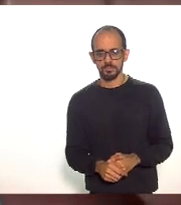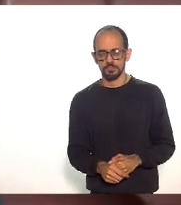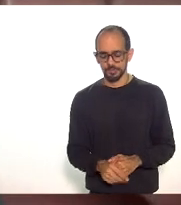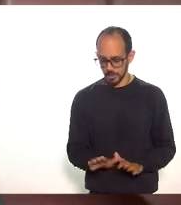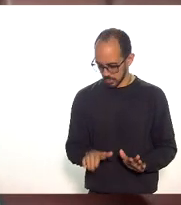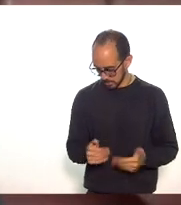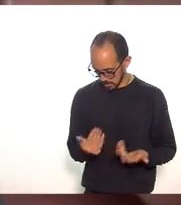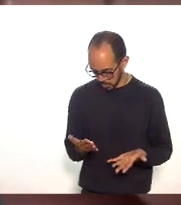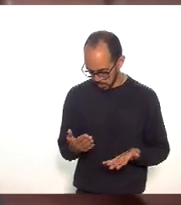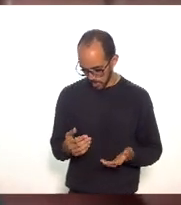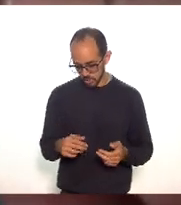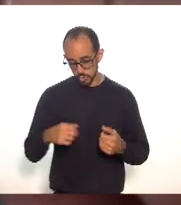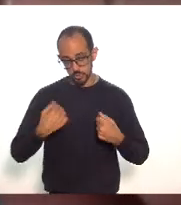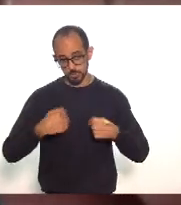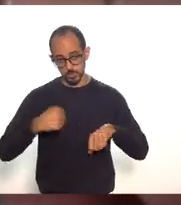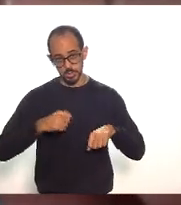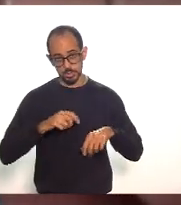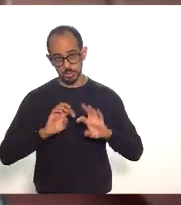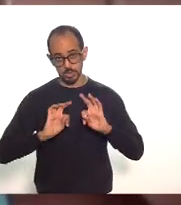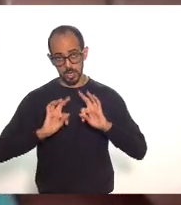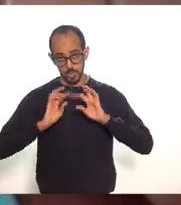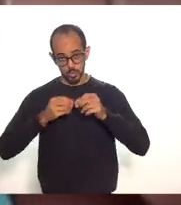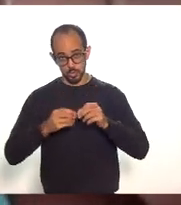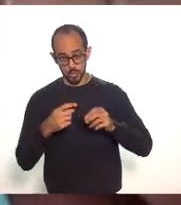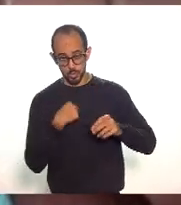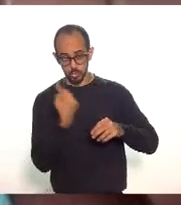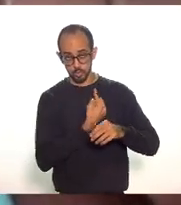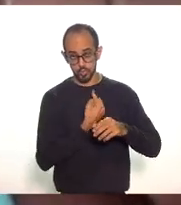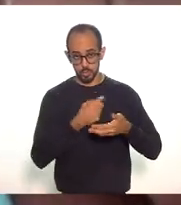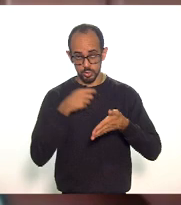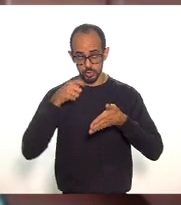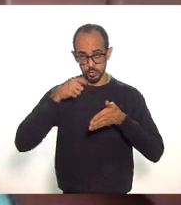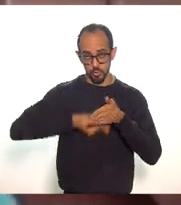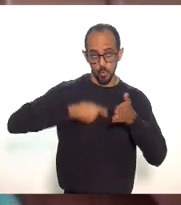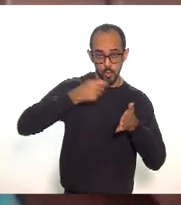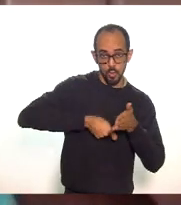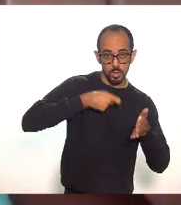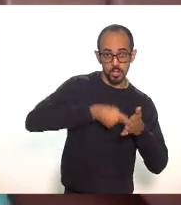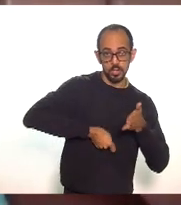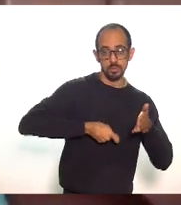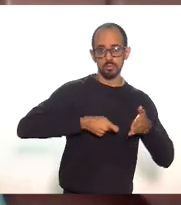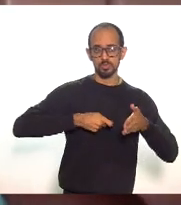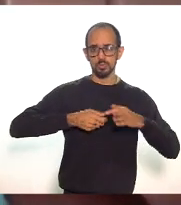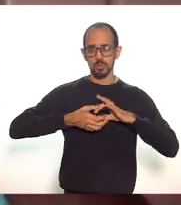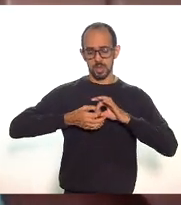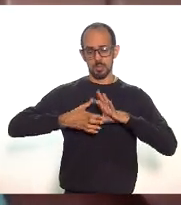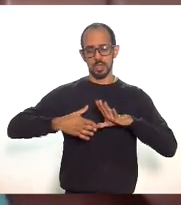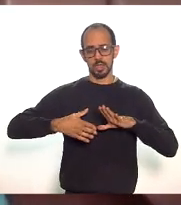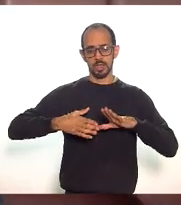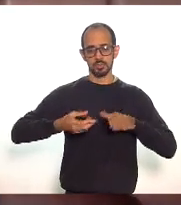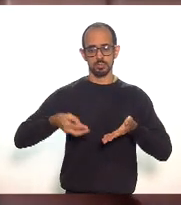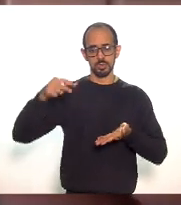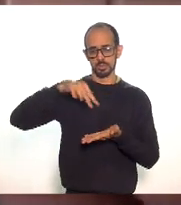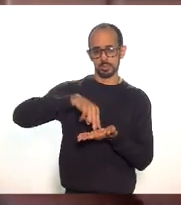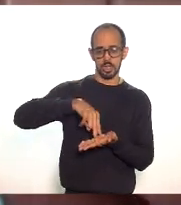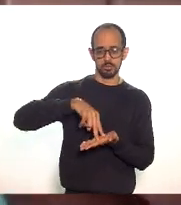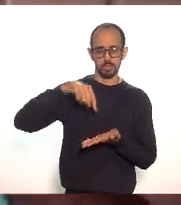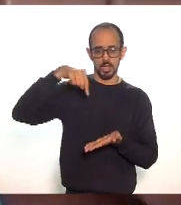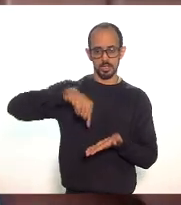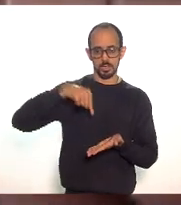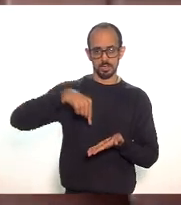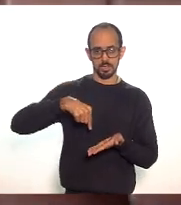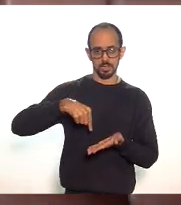devemos àqueles e aquelas que morreram lutando por democracia, para que hoje a gente estivesse aqui, agora, com as